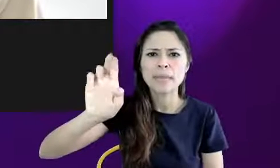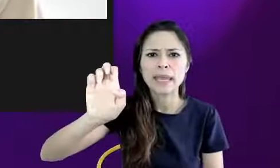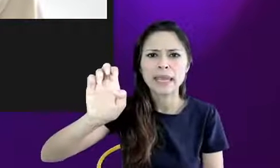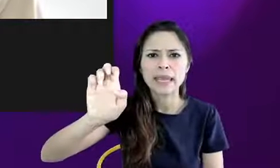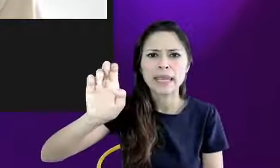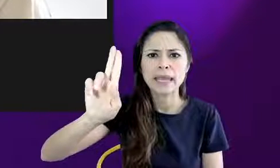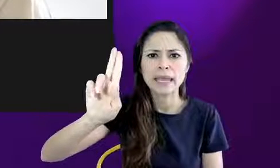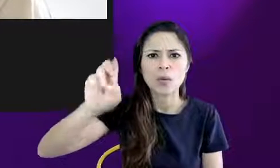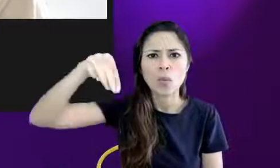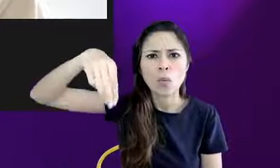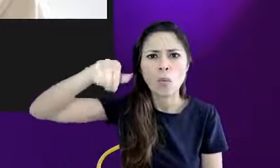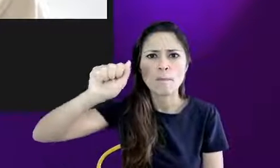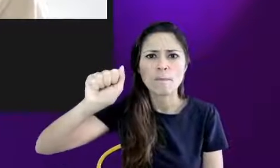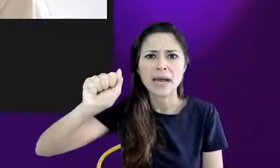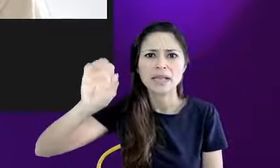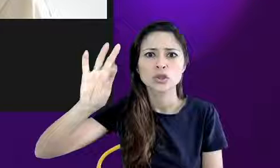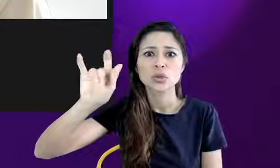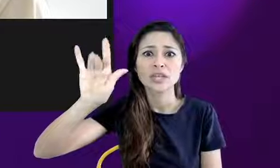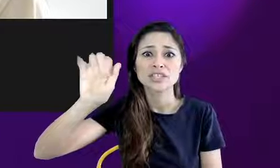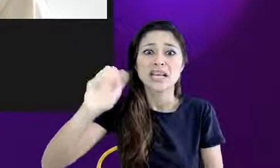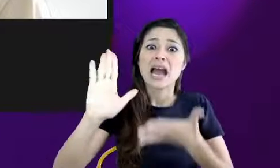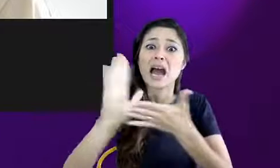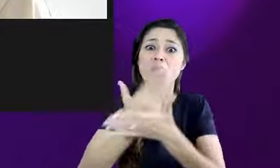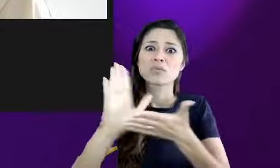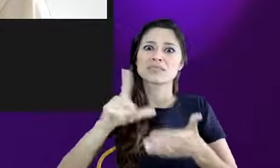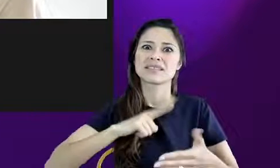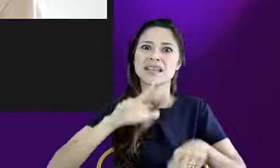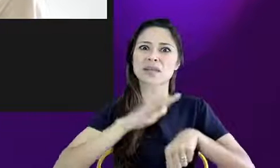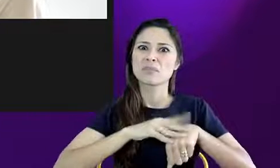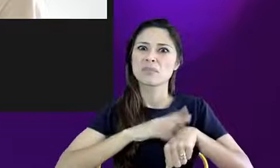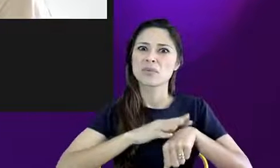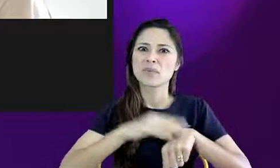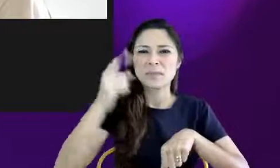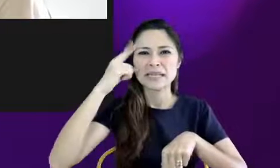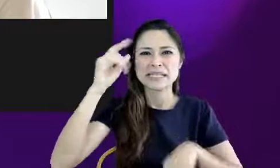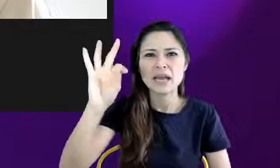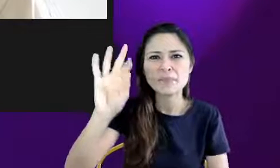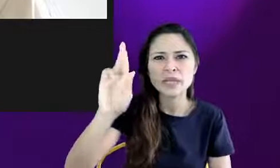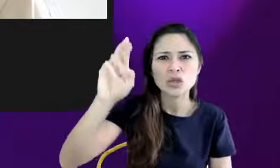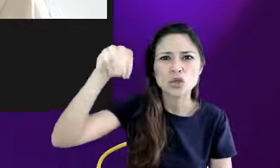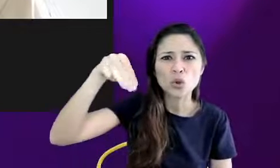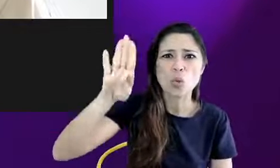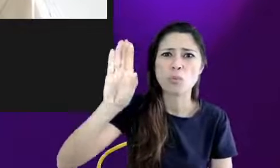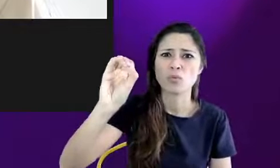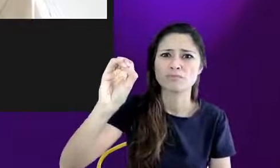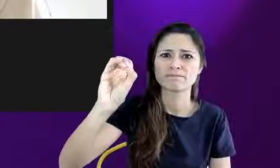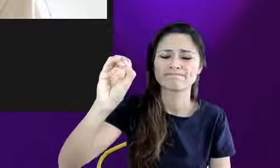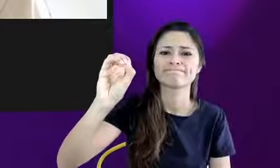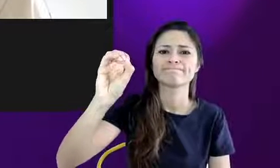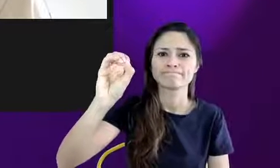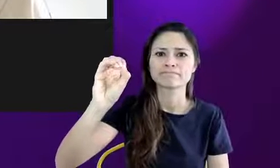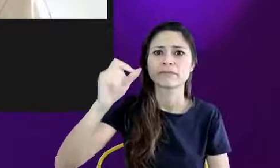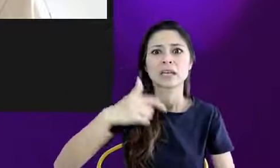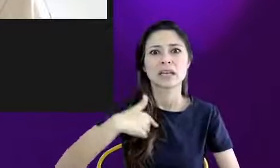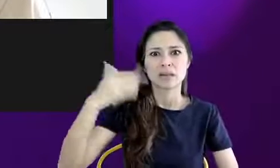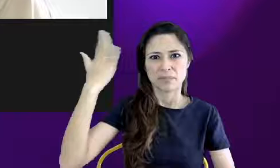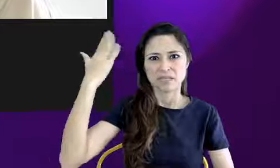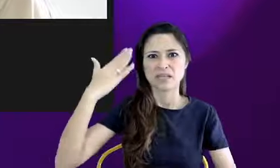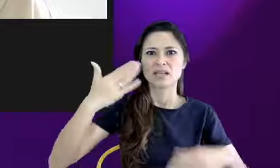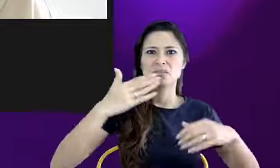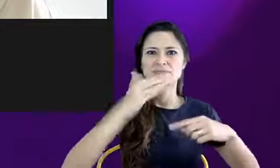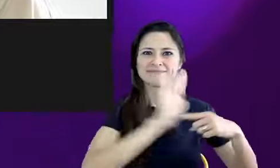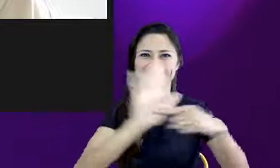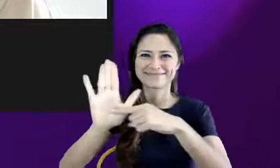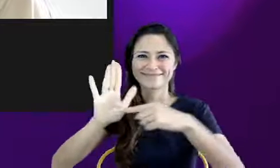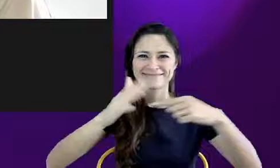fenômenos tromboembólicos, né, principalmente quando usado em dose dupla. É importante dizer, né, eu afirmei na apresentação, mas é importante